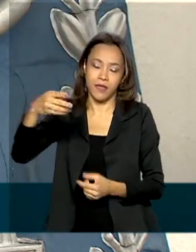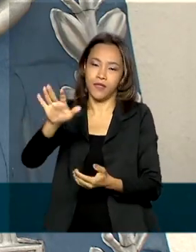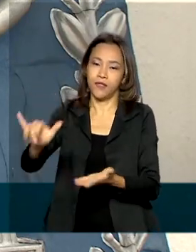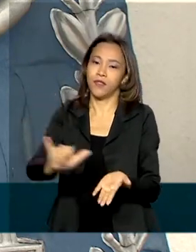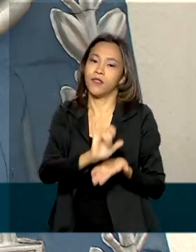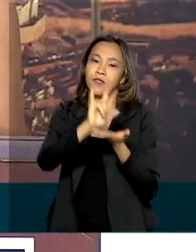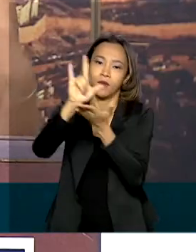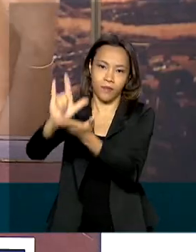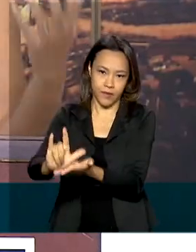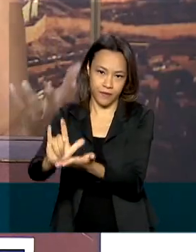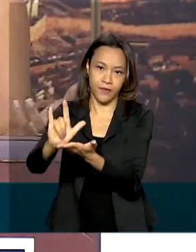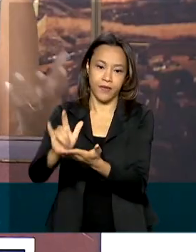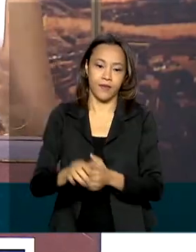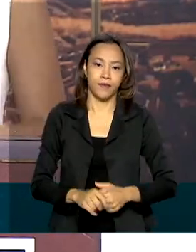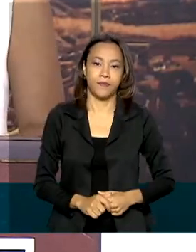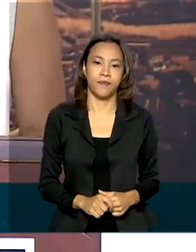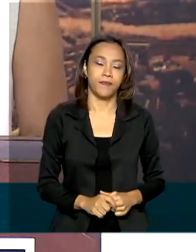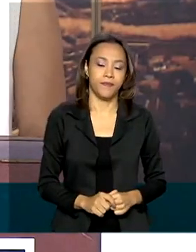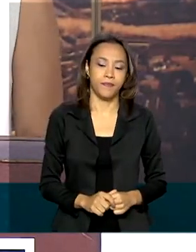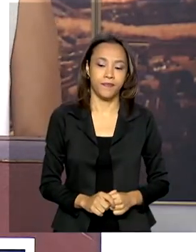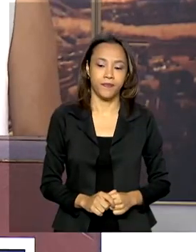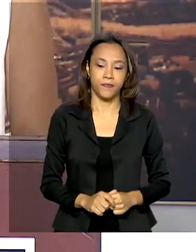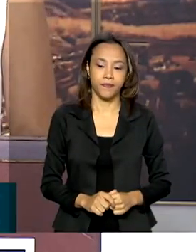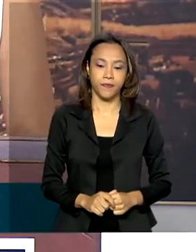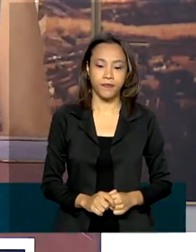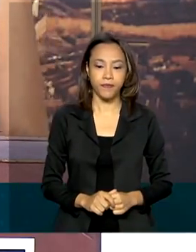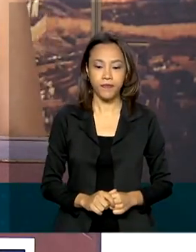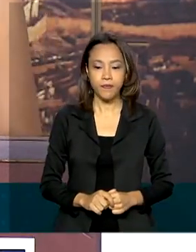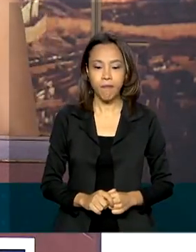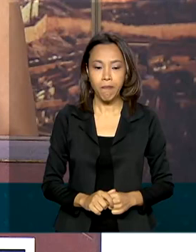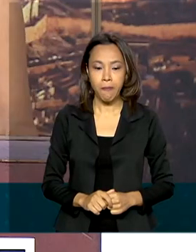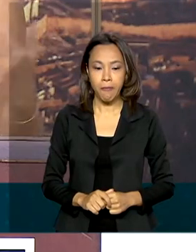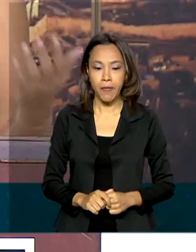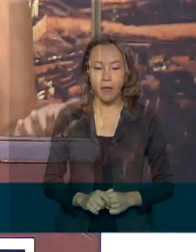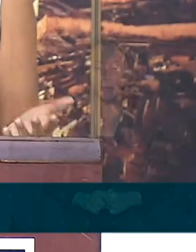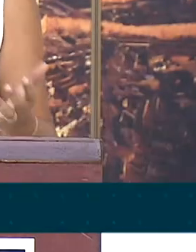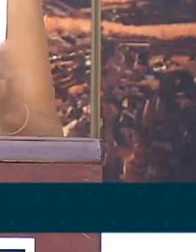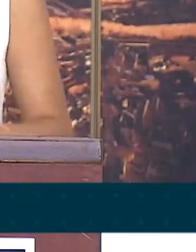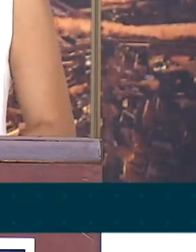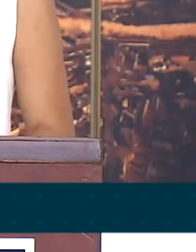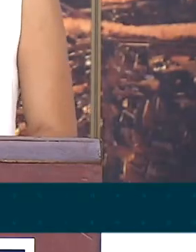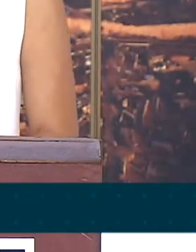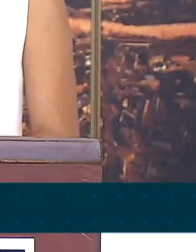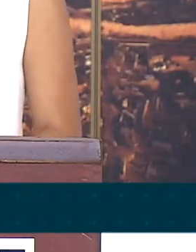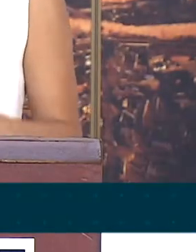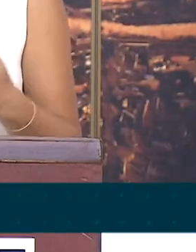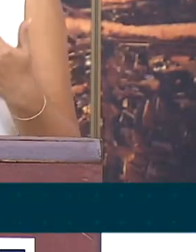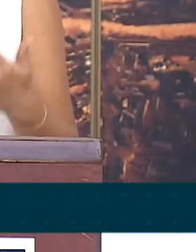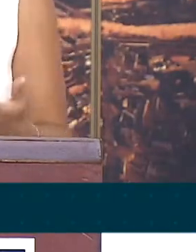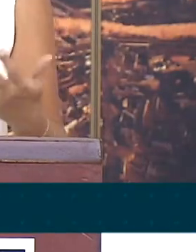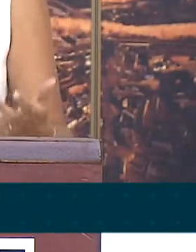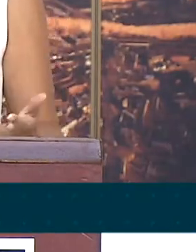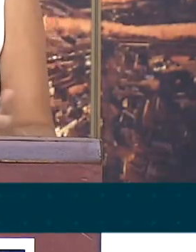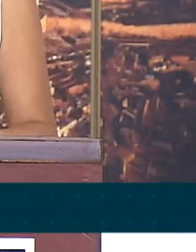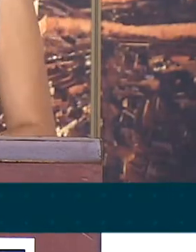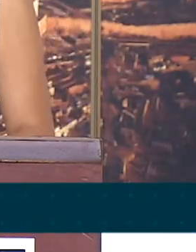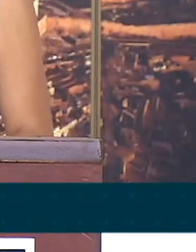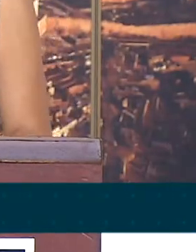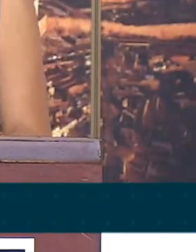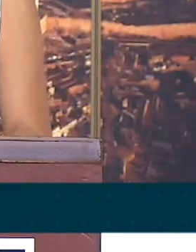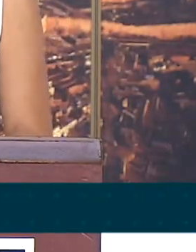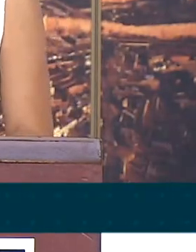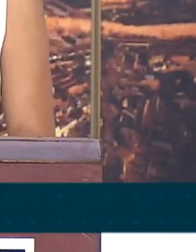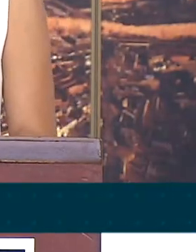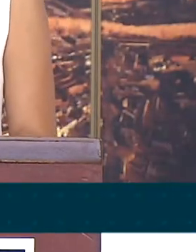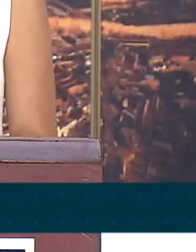Pátria Voluntária. Essa união entre o Pátria Voluntária e as embaixadas sediadas em Brasília tem sido